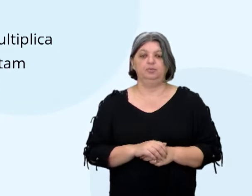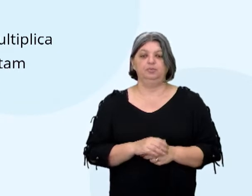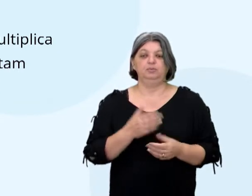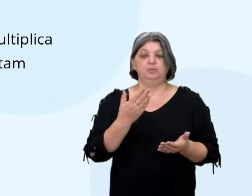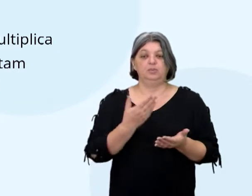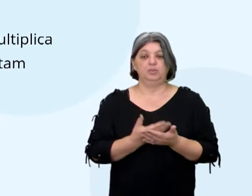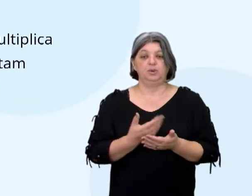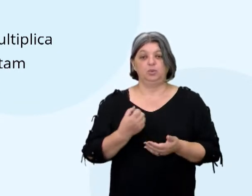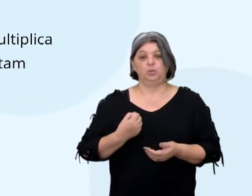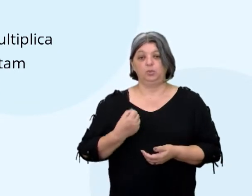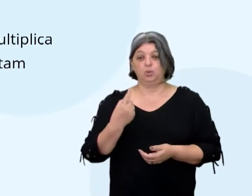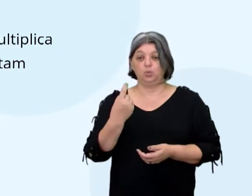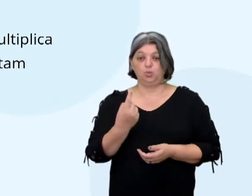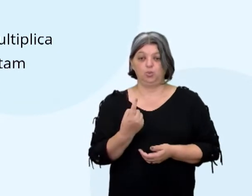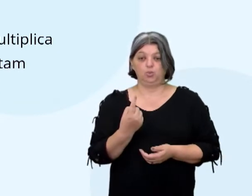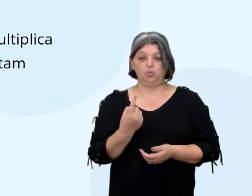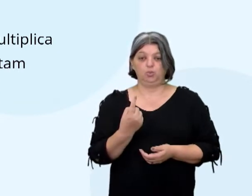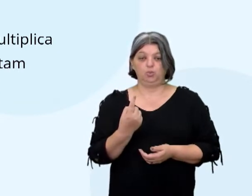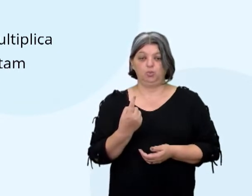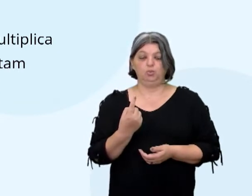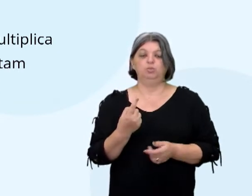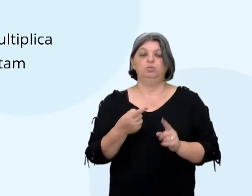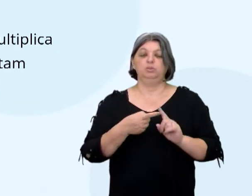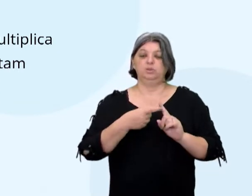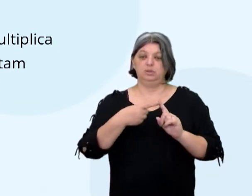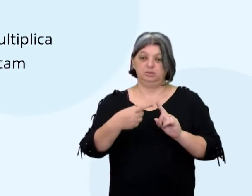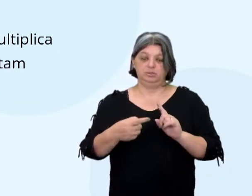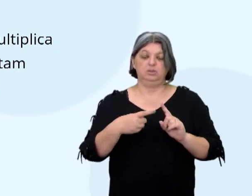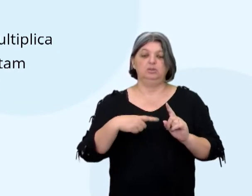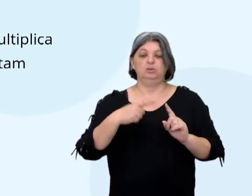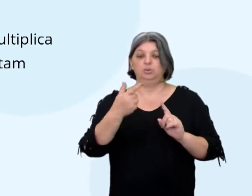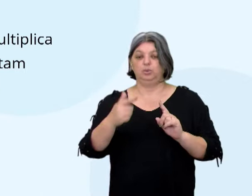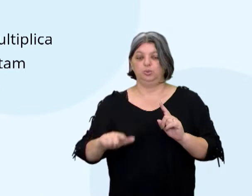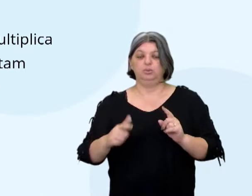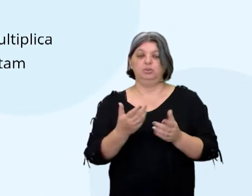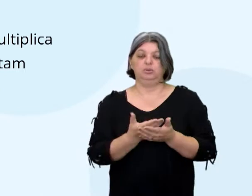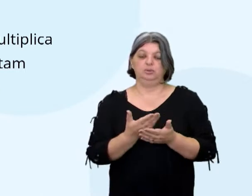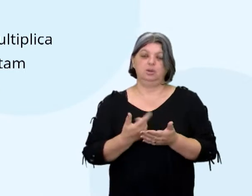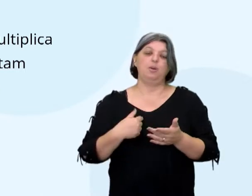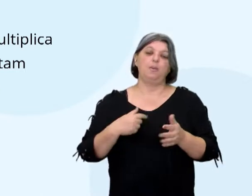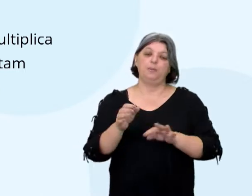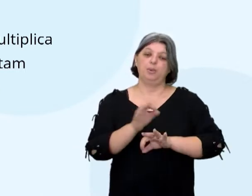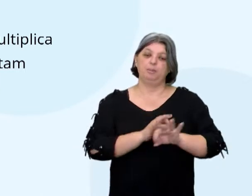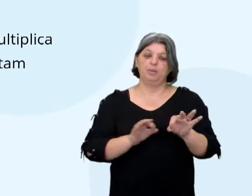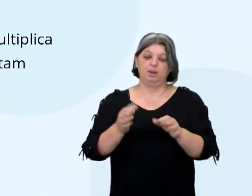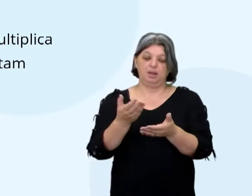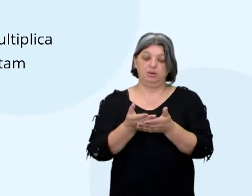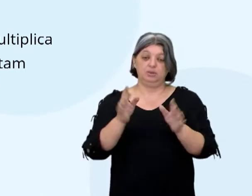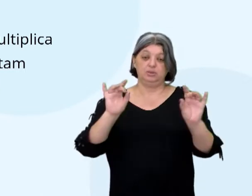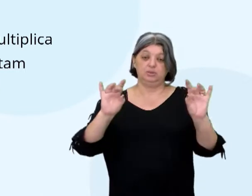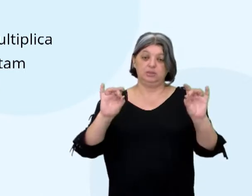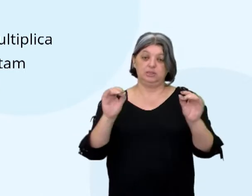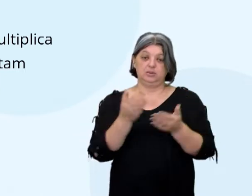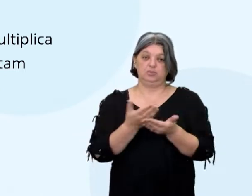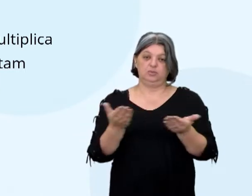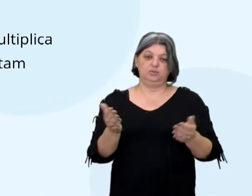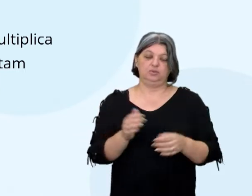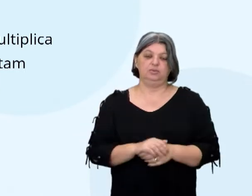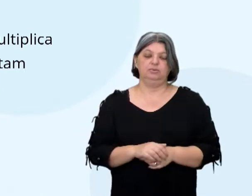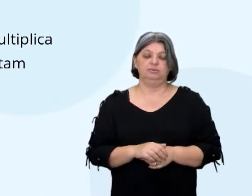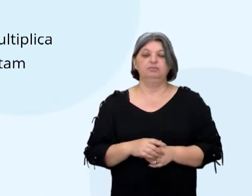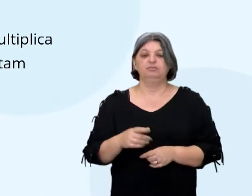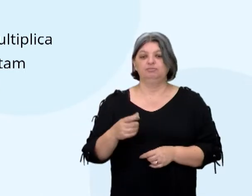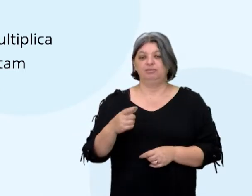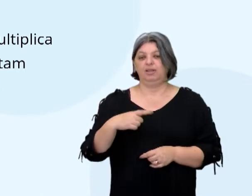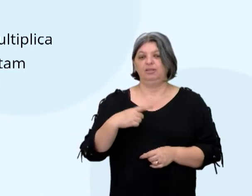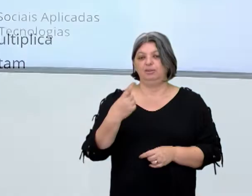aula 1, tá? Essa semana ainda teremos mais uma aula. Preparei uma aula especial para vocês. Vamos trazer uma convidada, né?